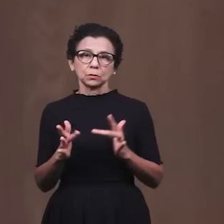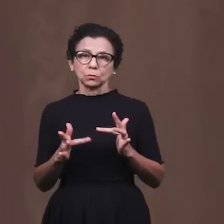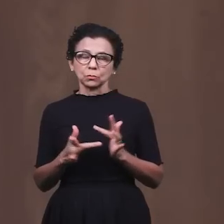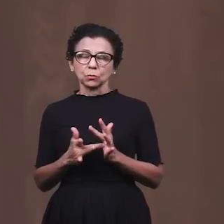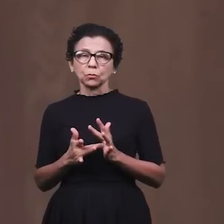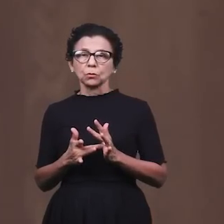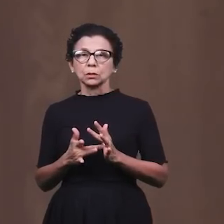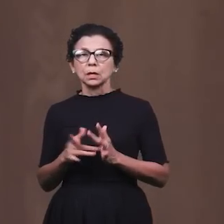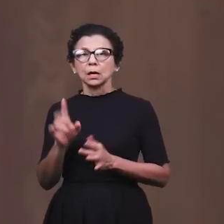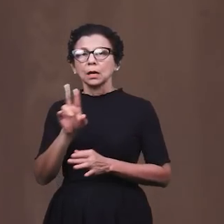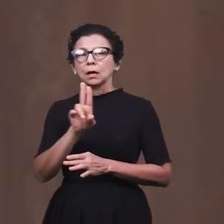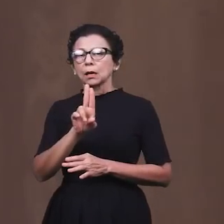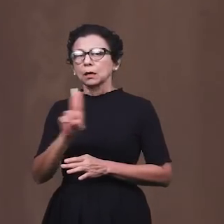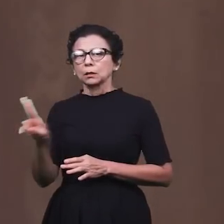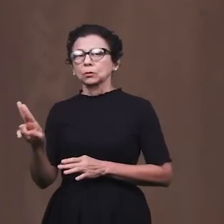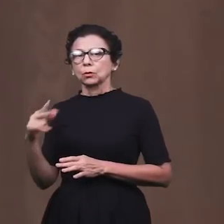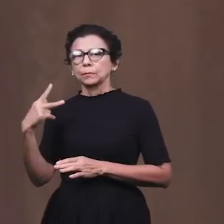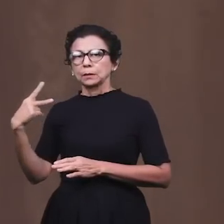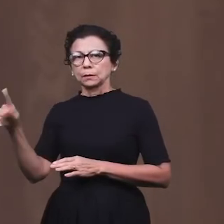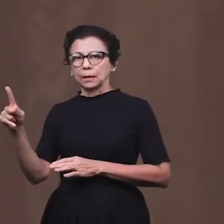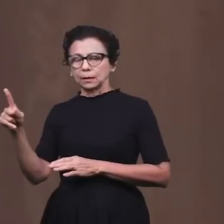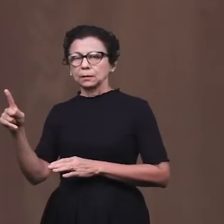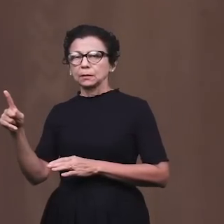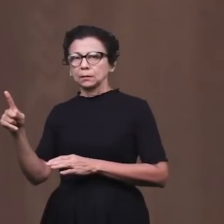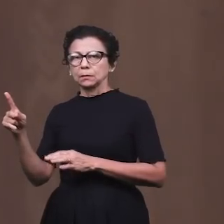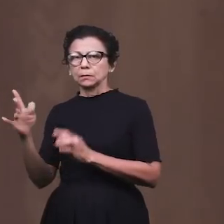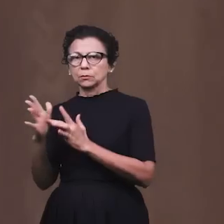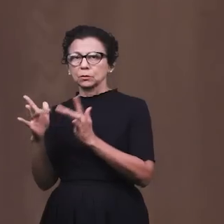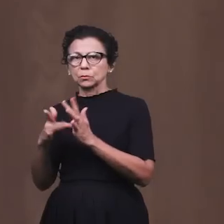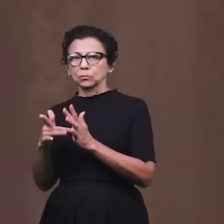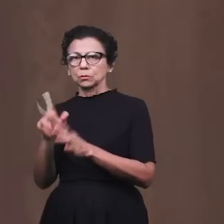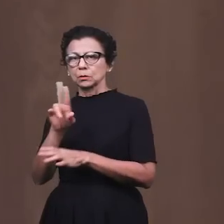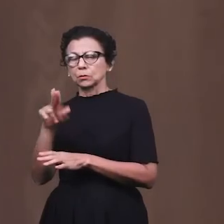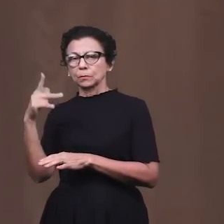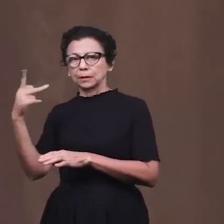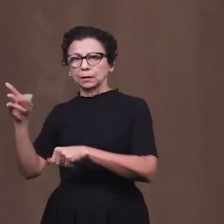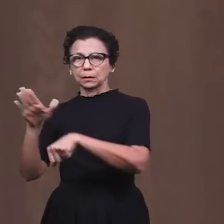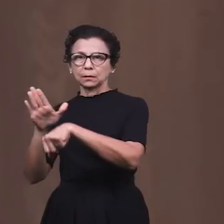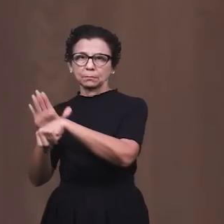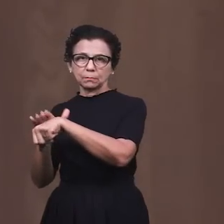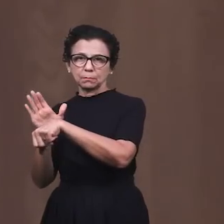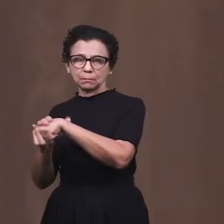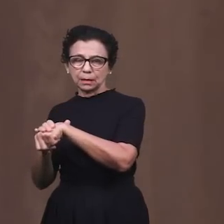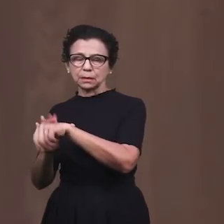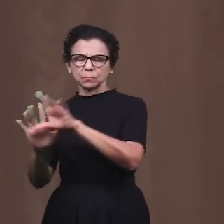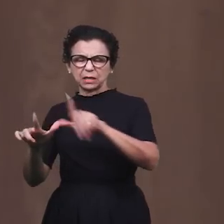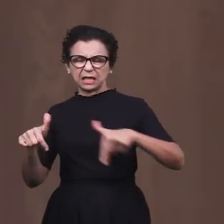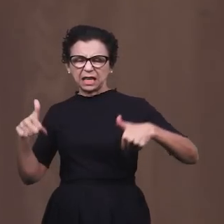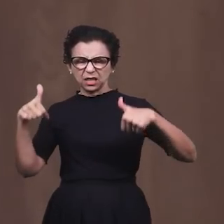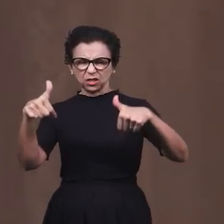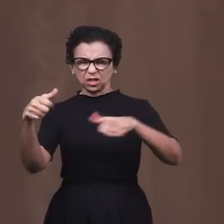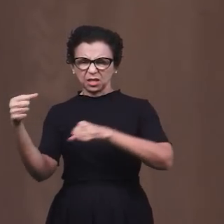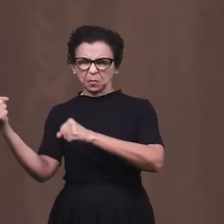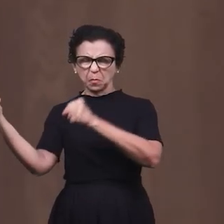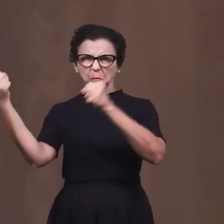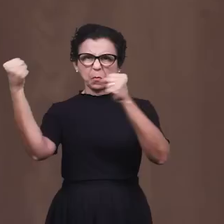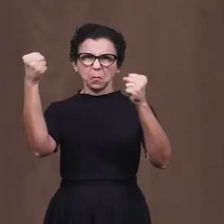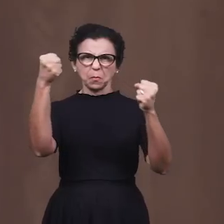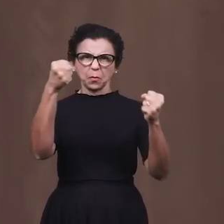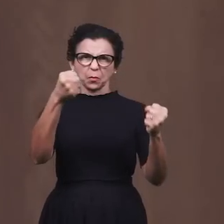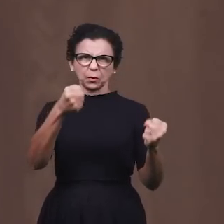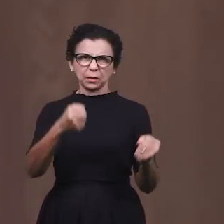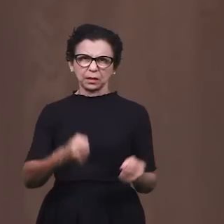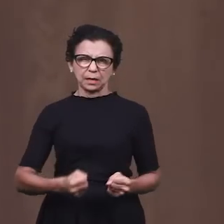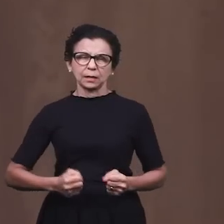né? E até mesmo maravilhas. E muitas vezes, como ele próprio disse, eu opero esses sinais pelo dedo de Deus,